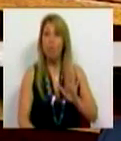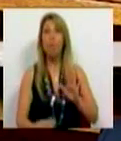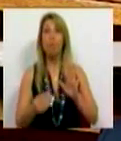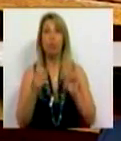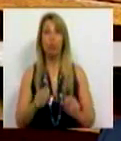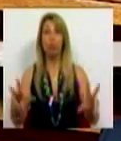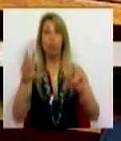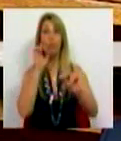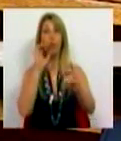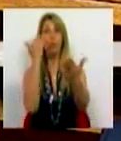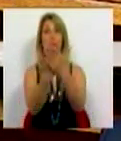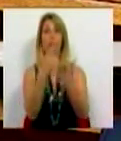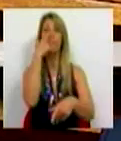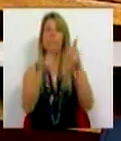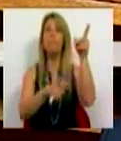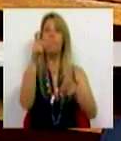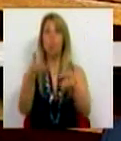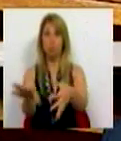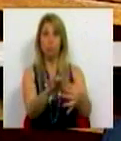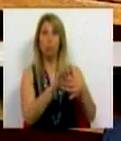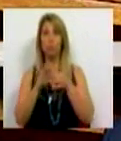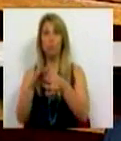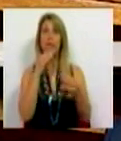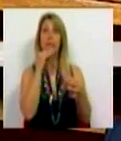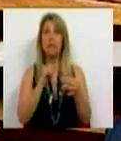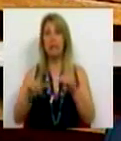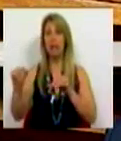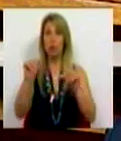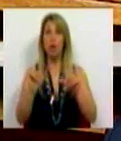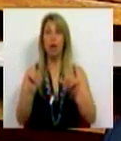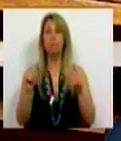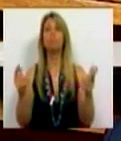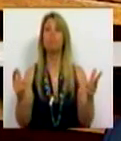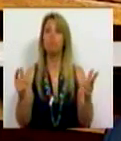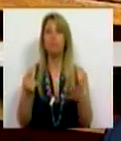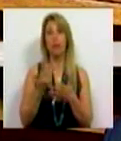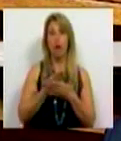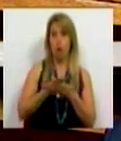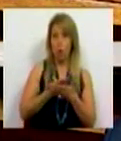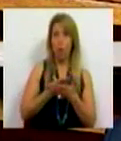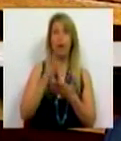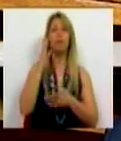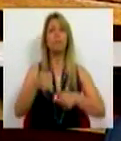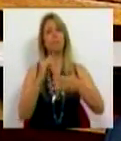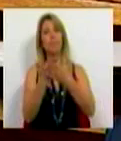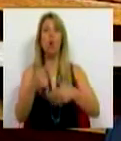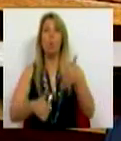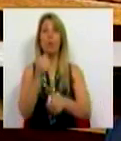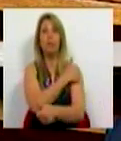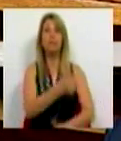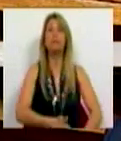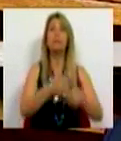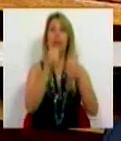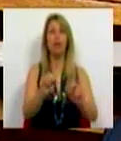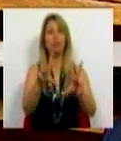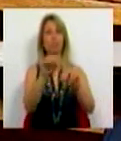na valorização das pessoas e na coesão territorial e económica, na competitividade das cidades, na regeneração